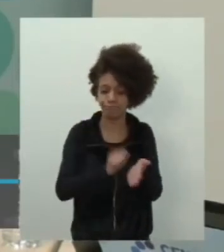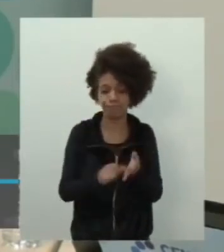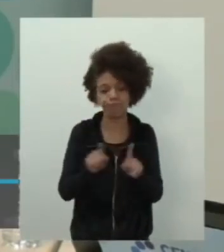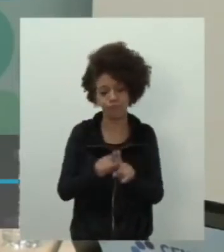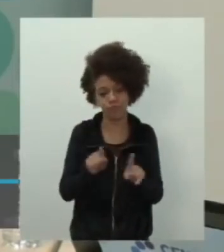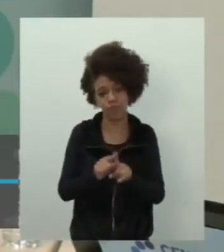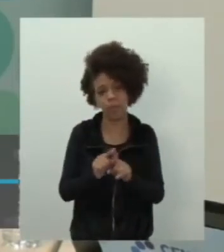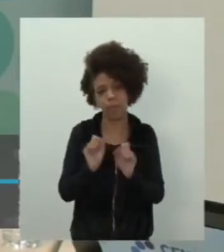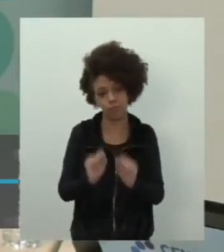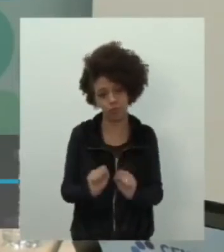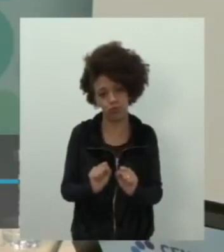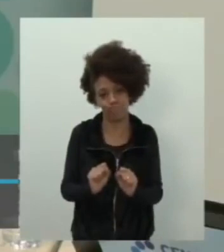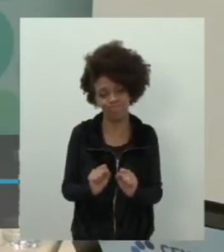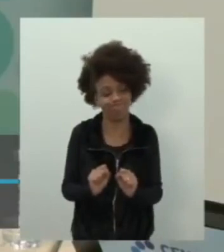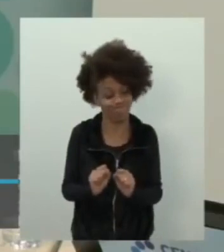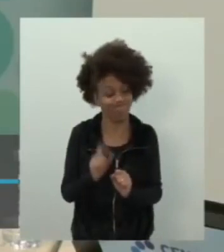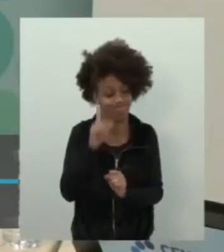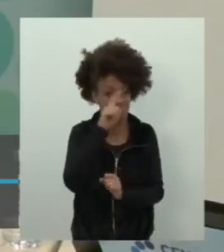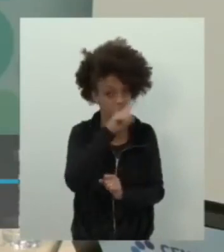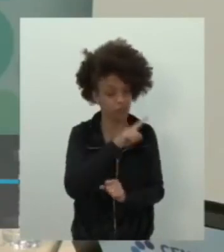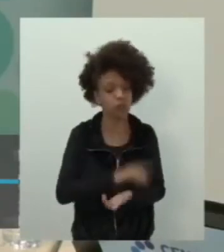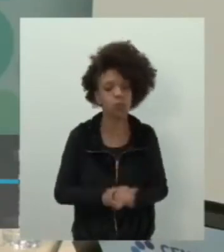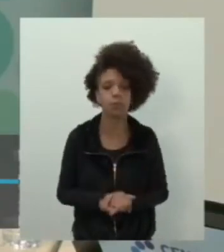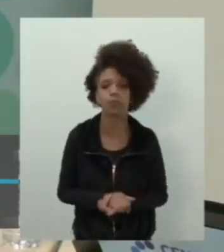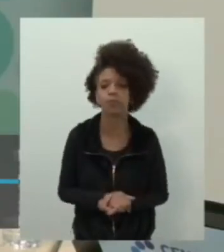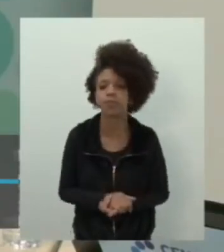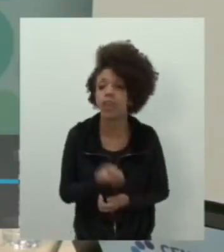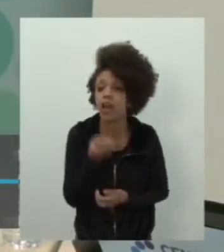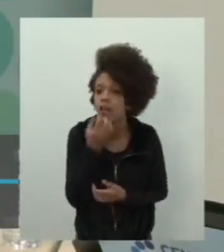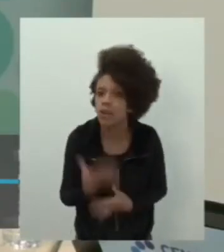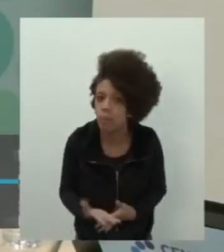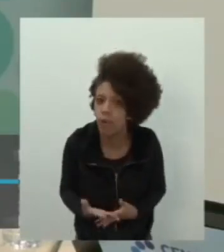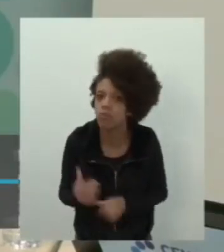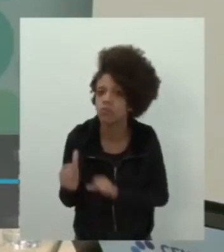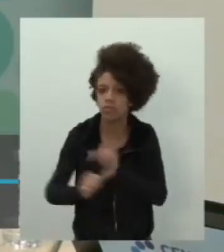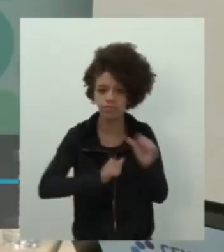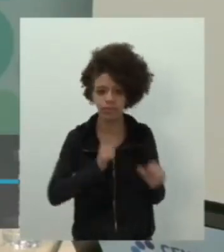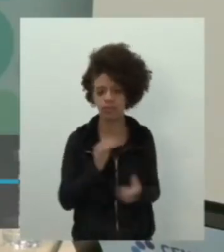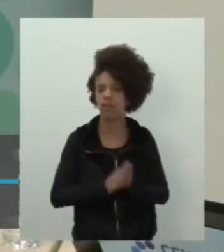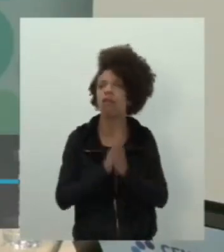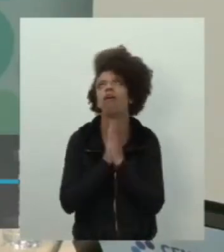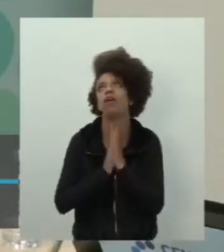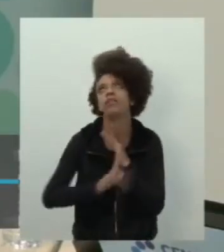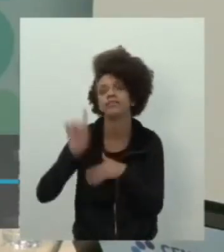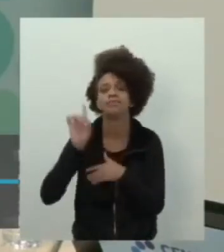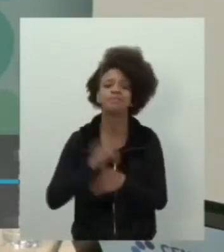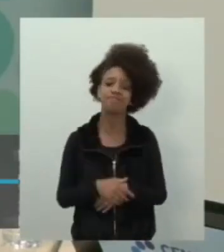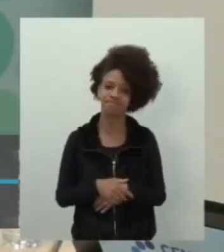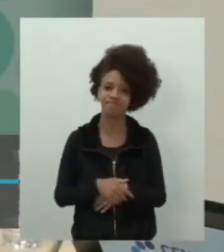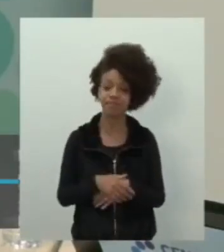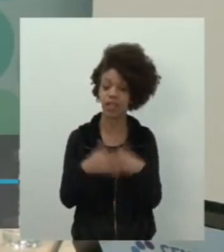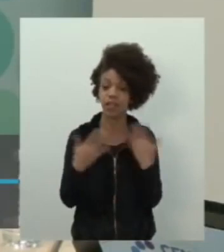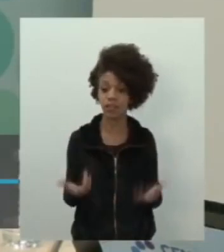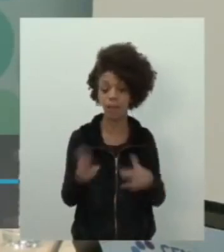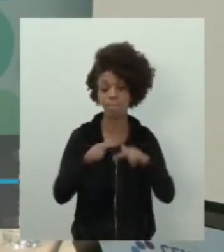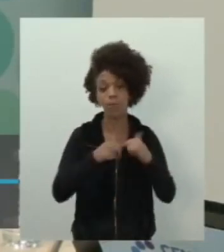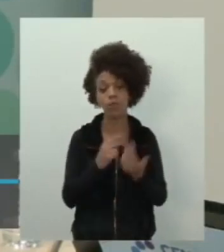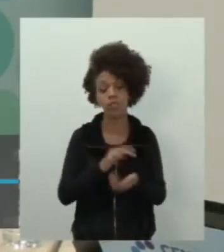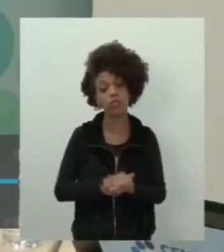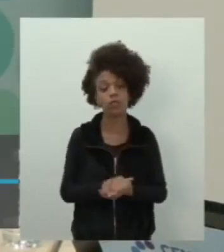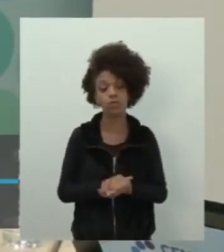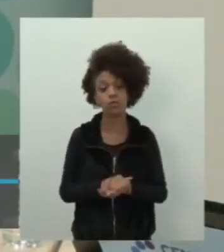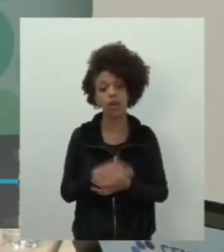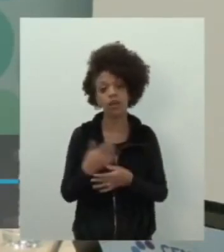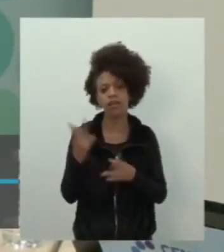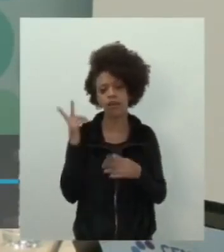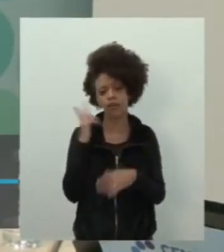tinham voz na literatura. Que bom que isso mudou. Graças, né? Por favor. Porém, é por isso que é